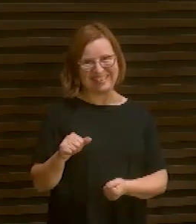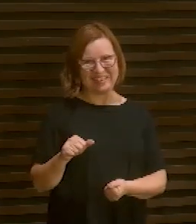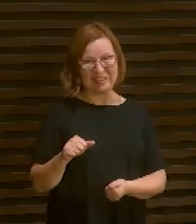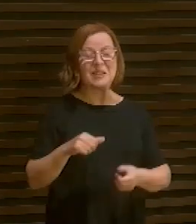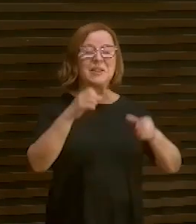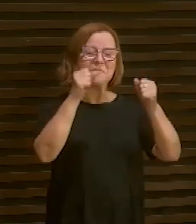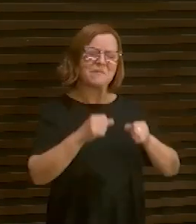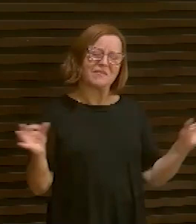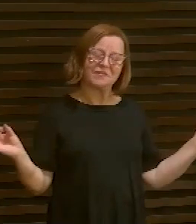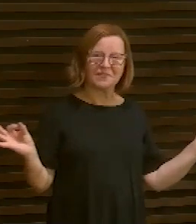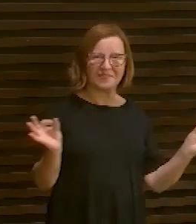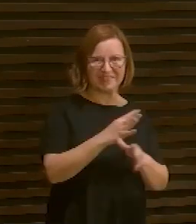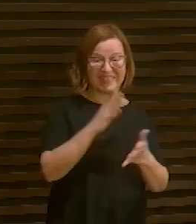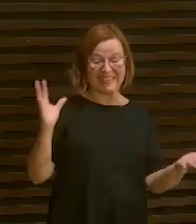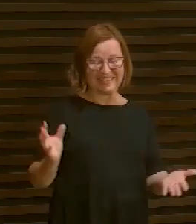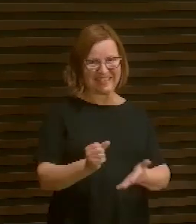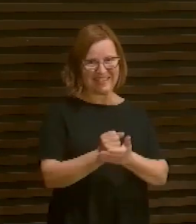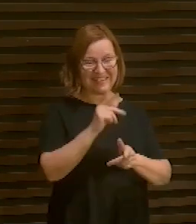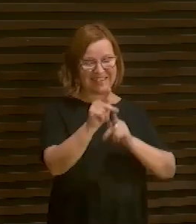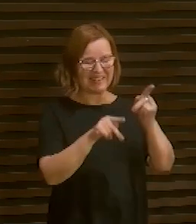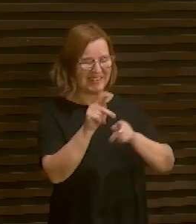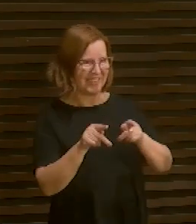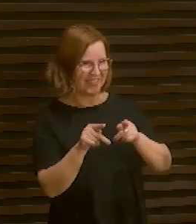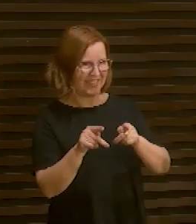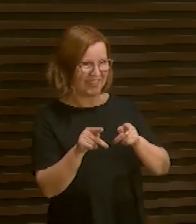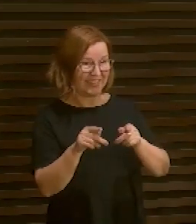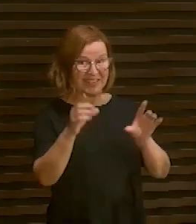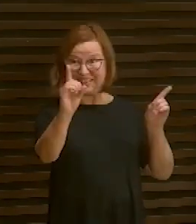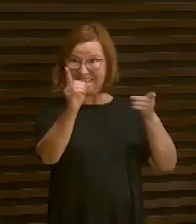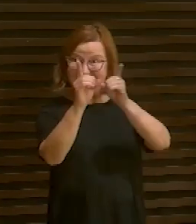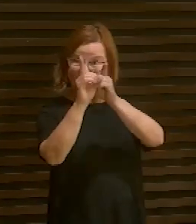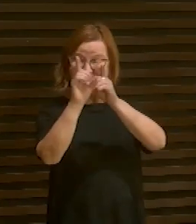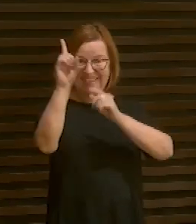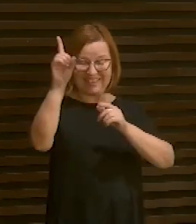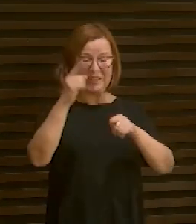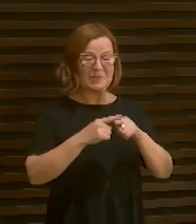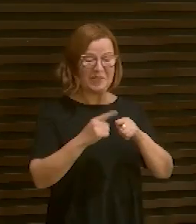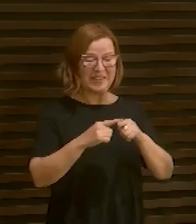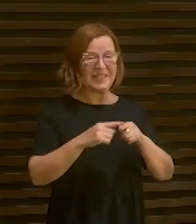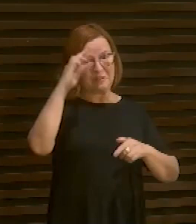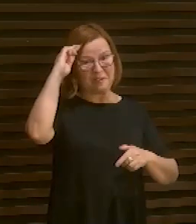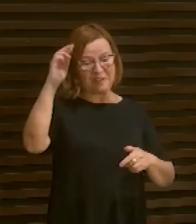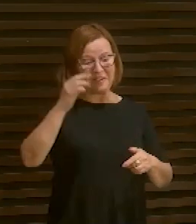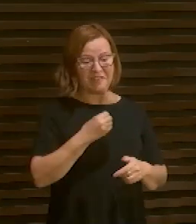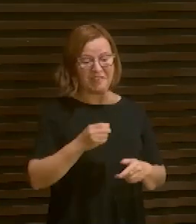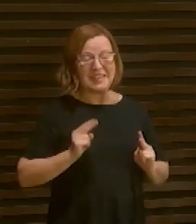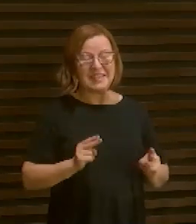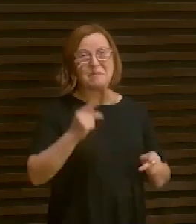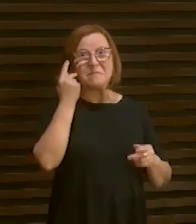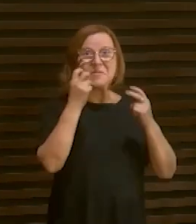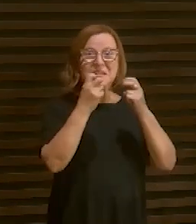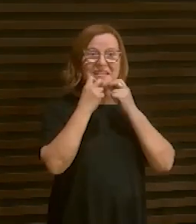pode totalmente salvar aqueles que se chegam a Ele, porque Ele vive sempre para interceder